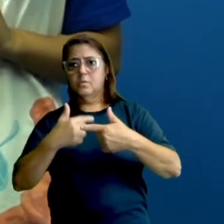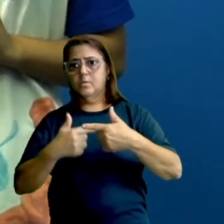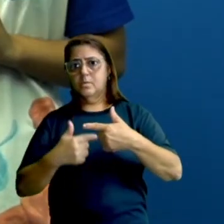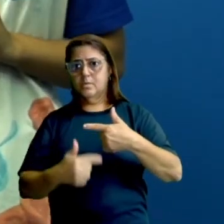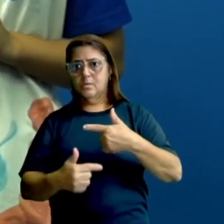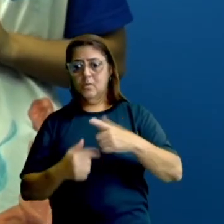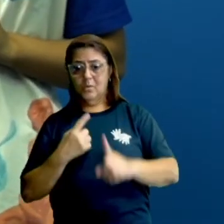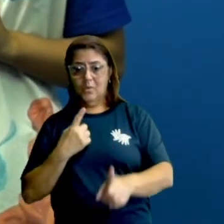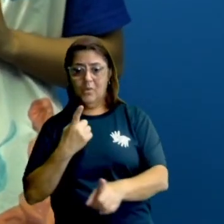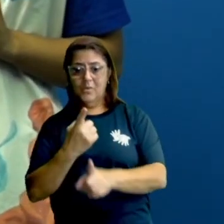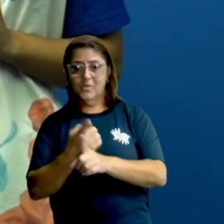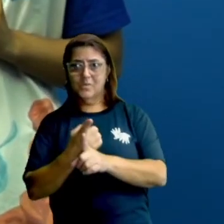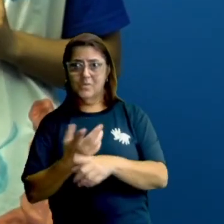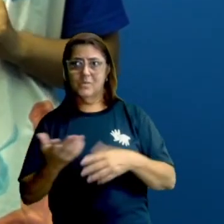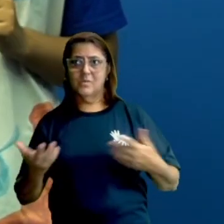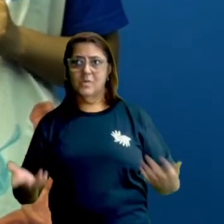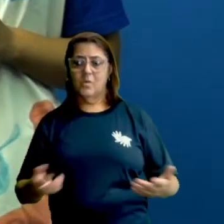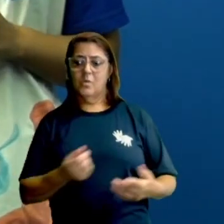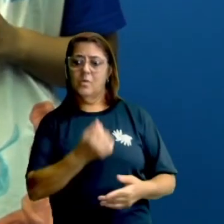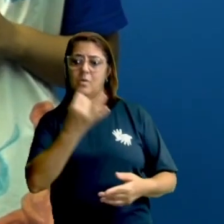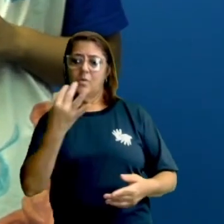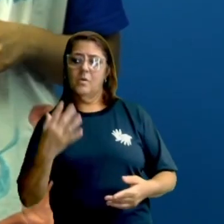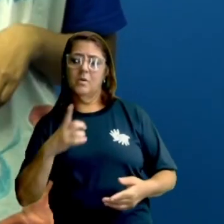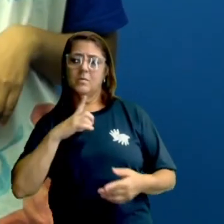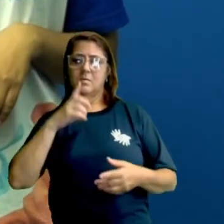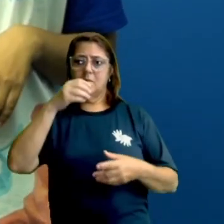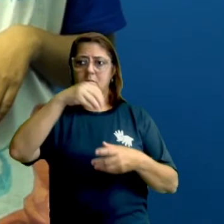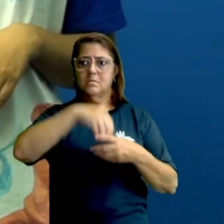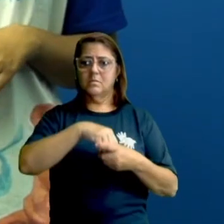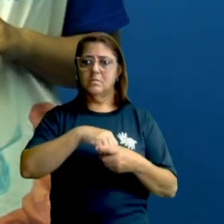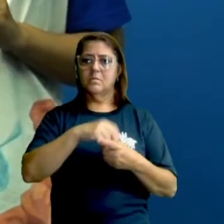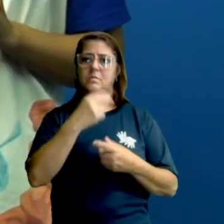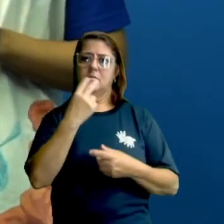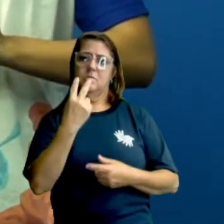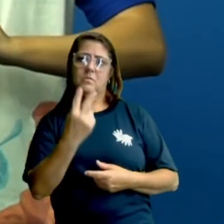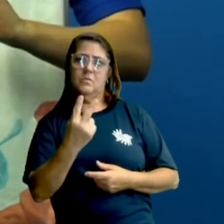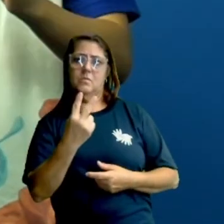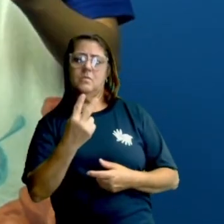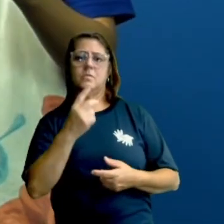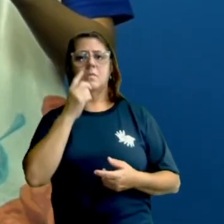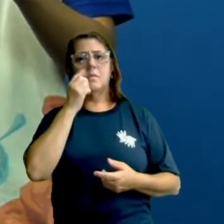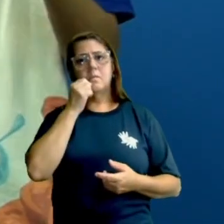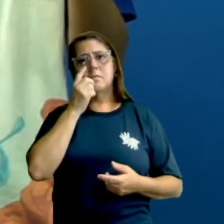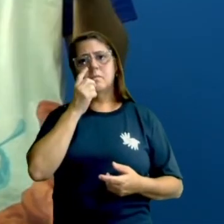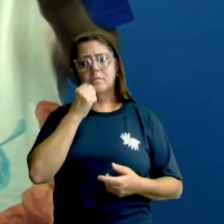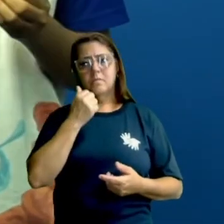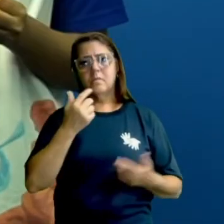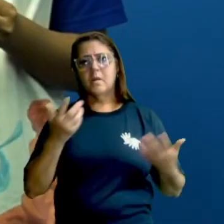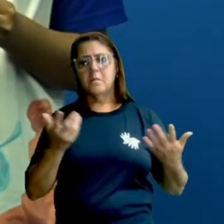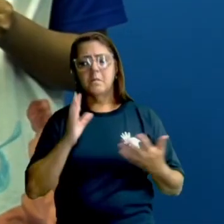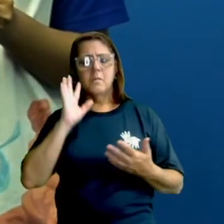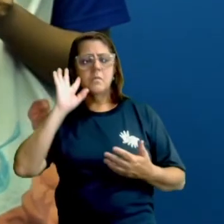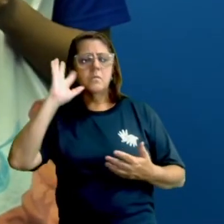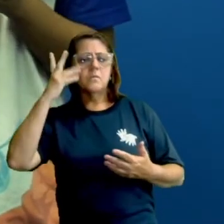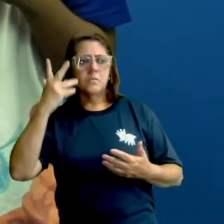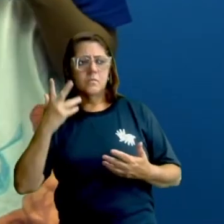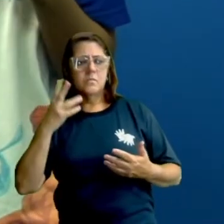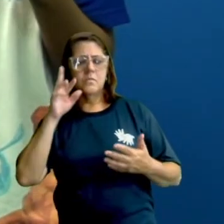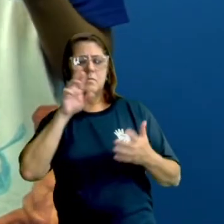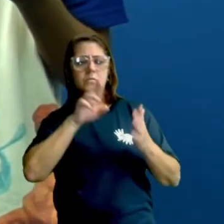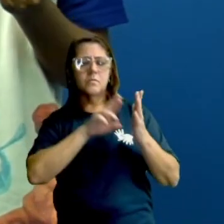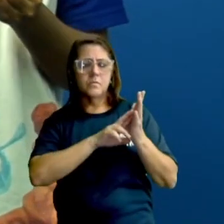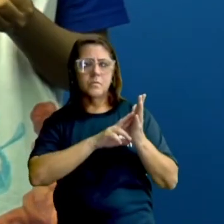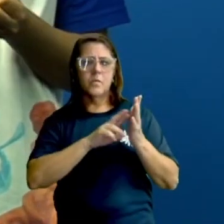Assim, encontramos o número de lápis que tem na caixa, que é 2. Então, ó, para resolver essa situação,